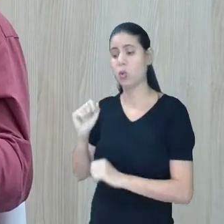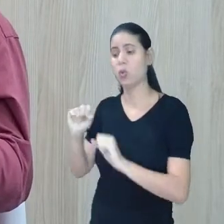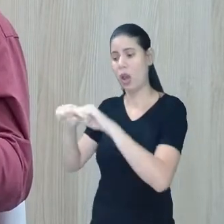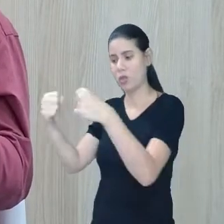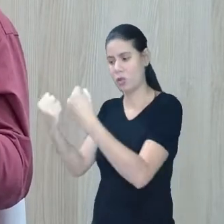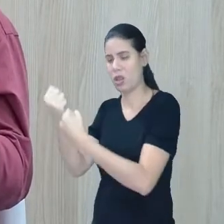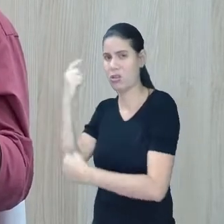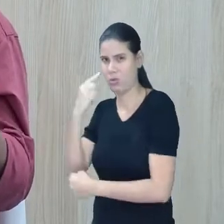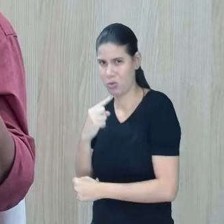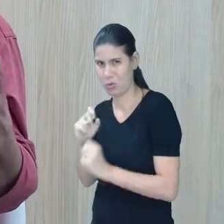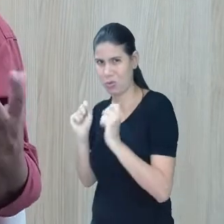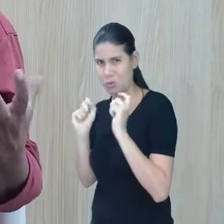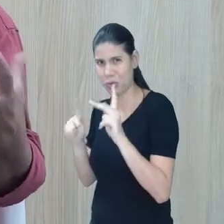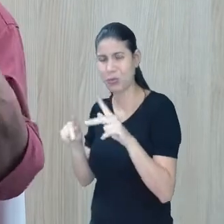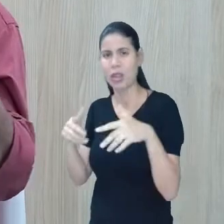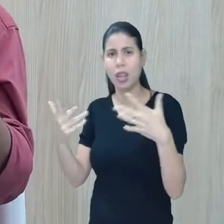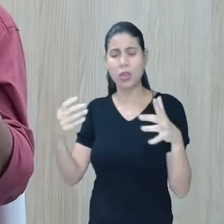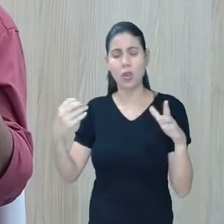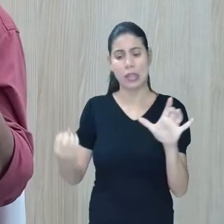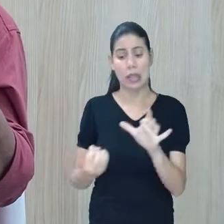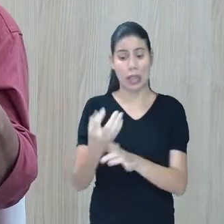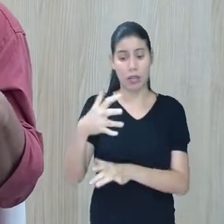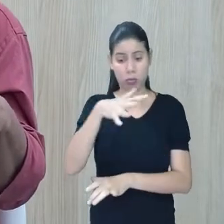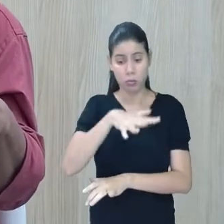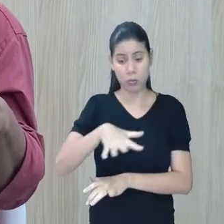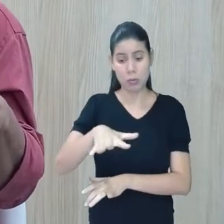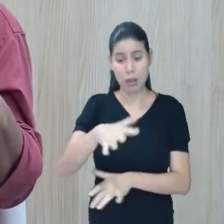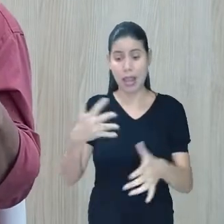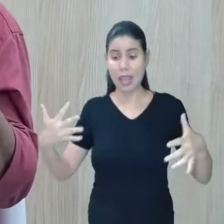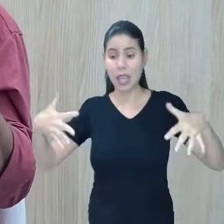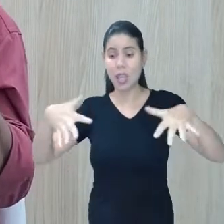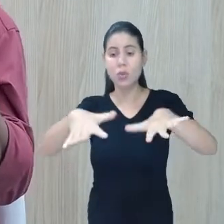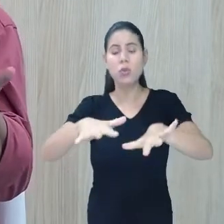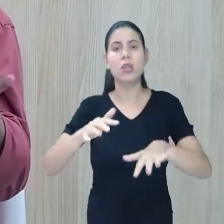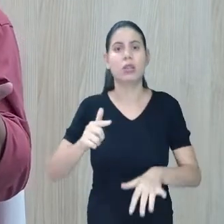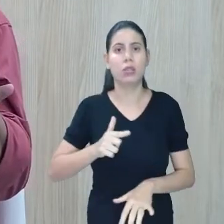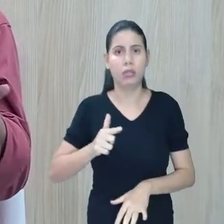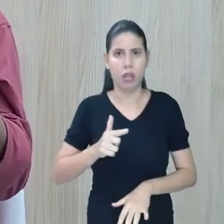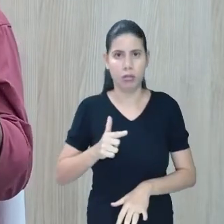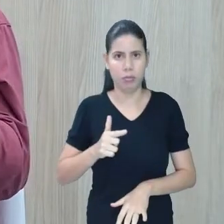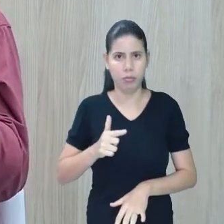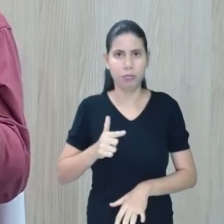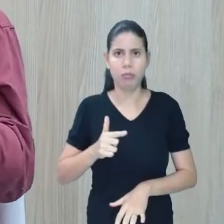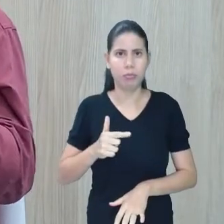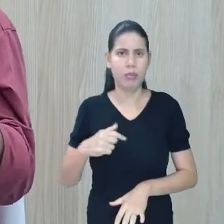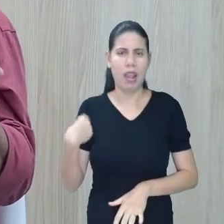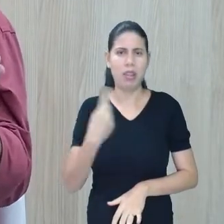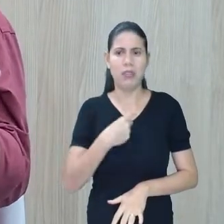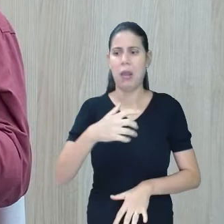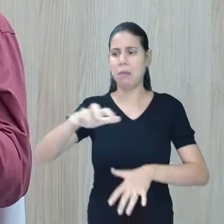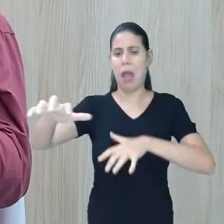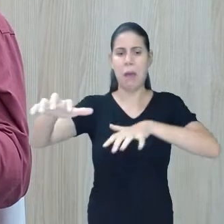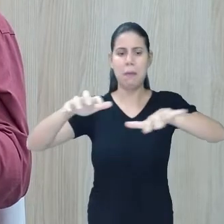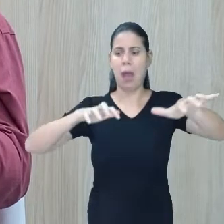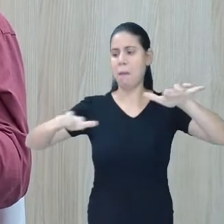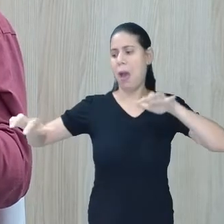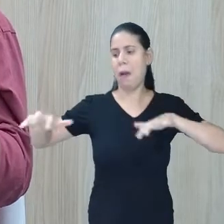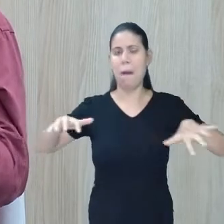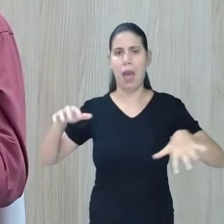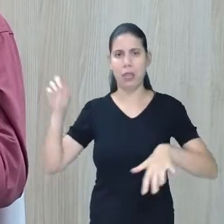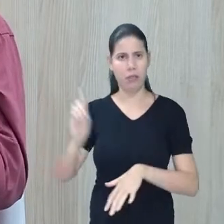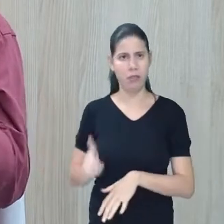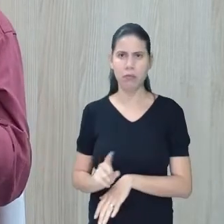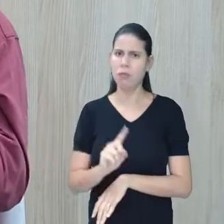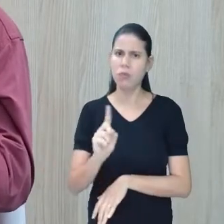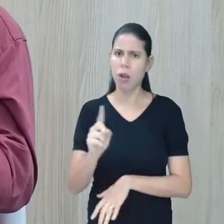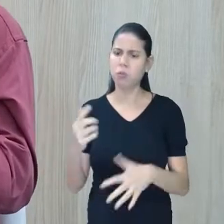espaço onde todo mundo vai haver inclusão de fato. Sim. A gente não vai distinguir por deficiência. Então, a gente